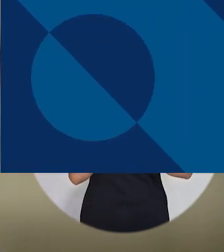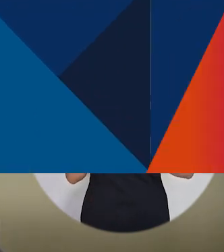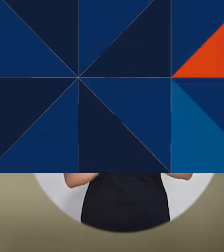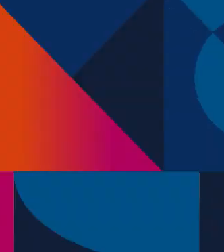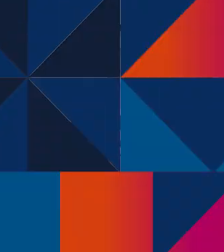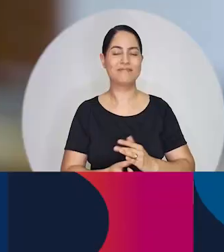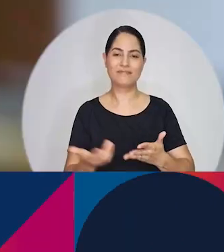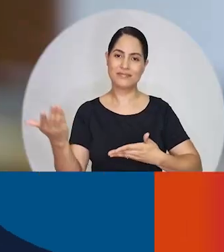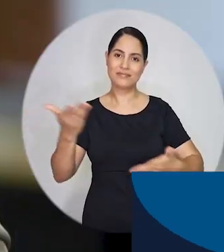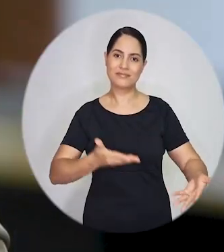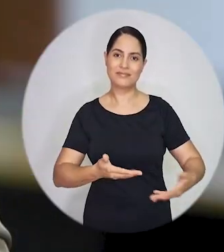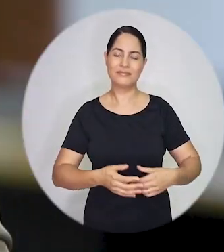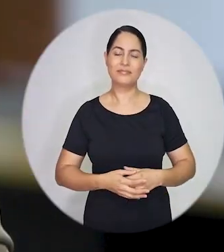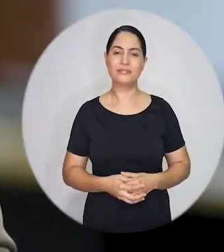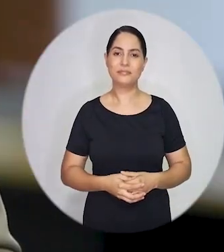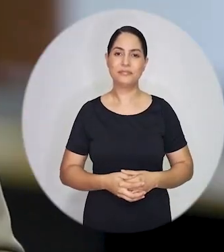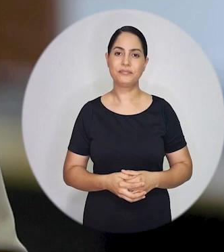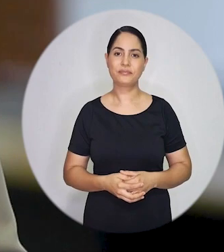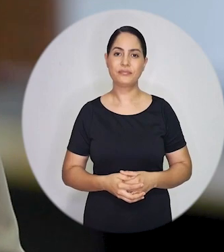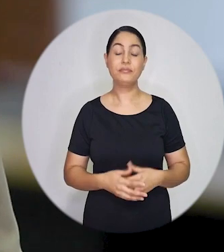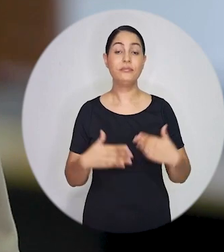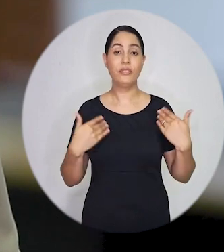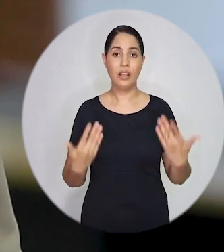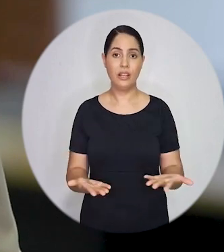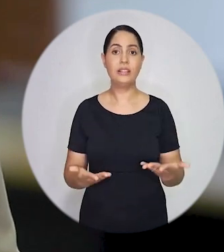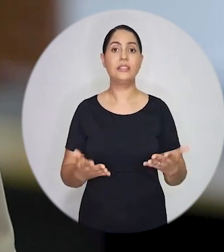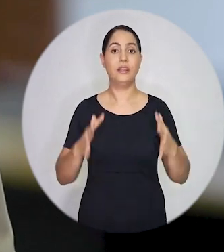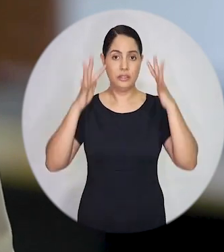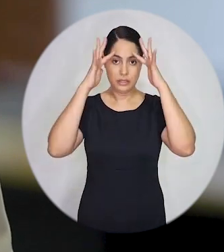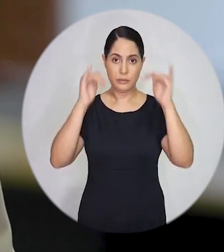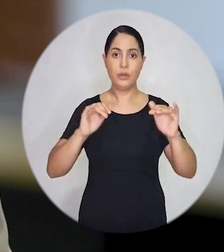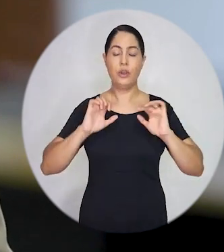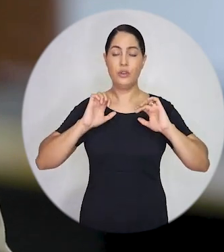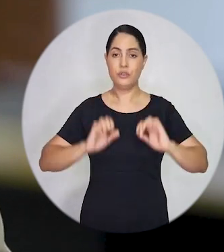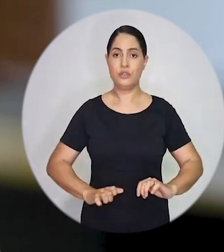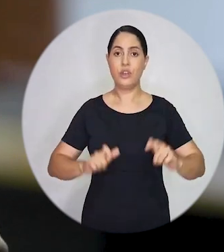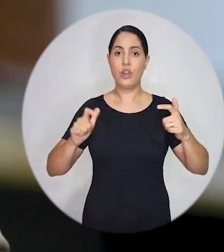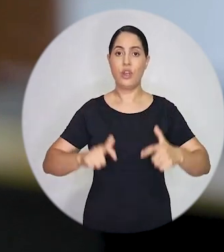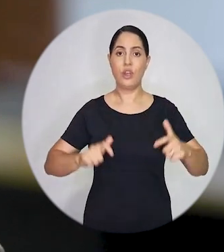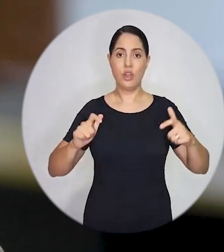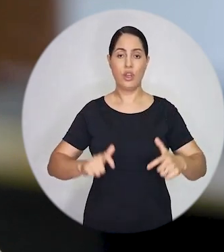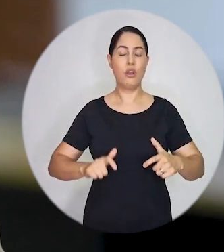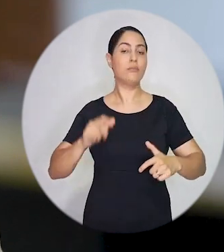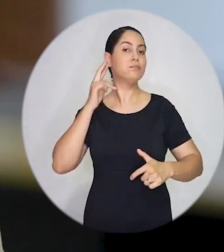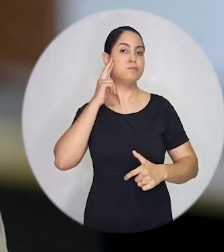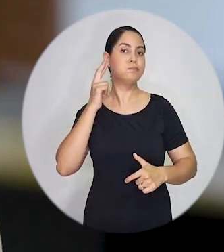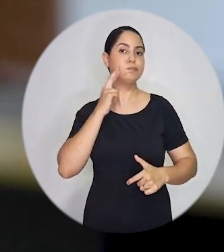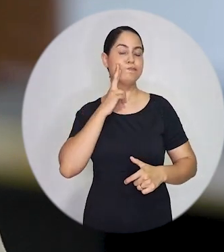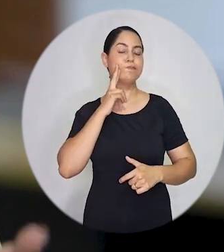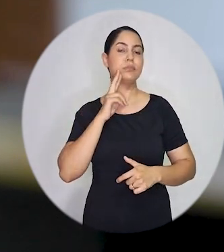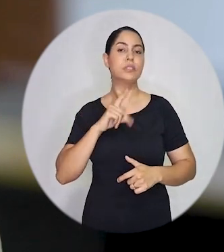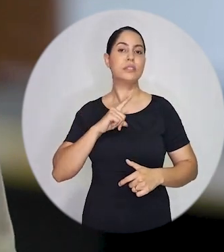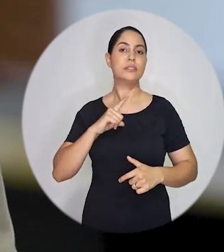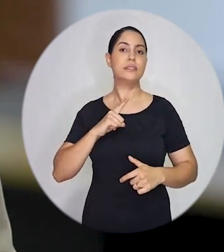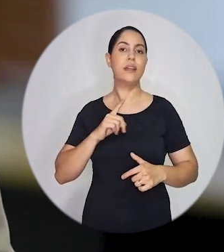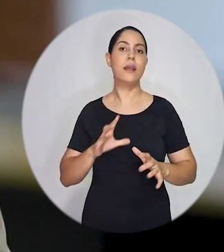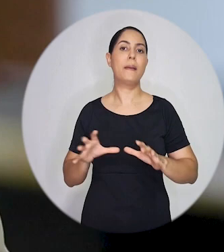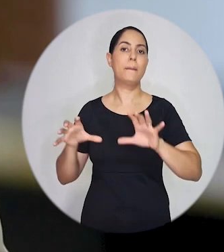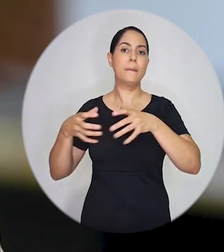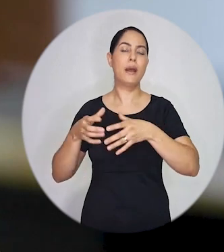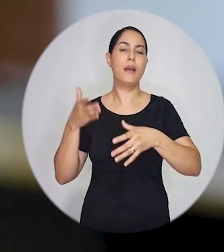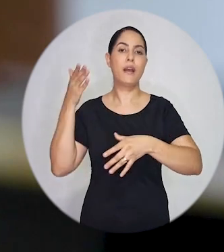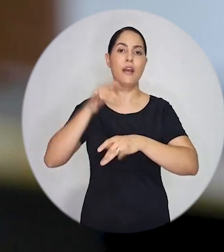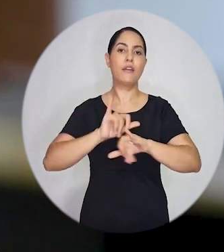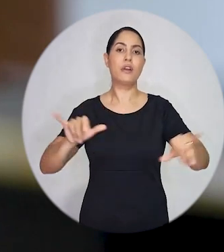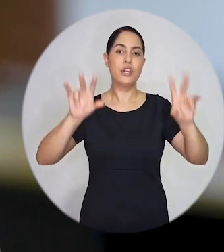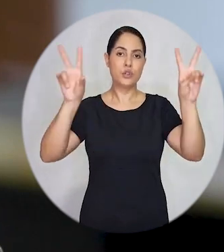e se inscrever. O Tribunal de Ética e Disciplina da Seccional da OAB em Rondônia realizou caravana para orientar padrões éticos e